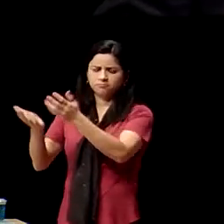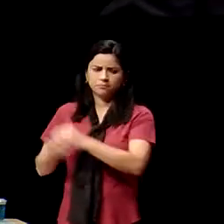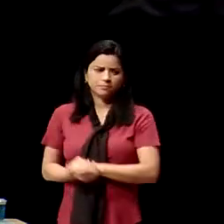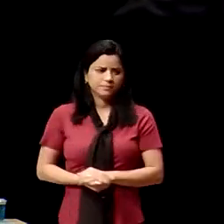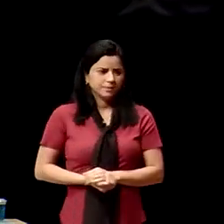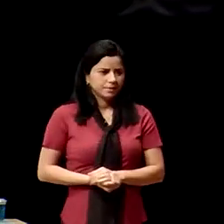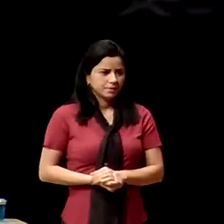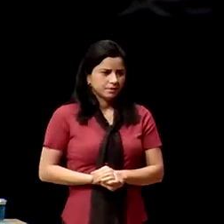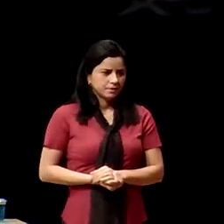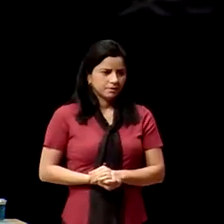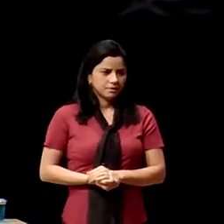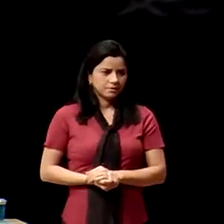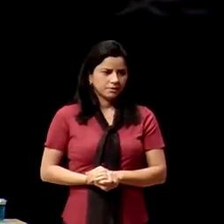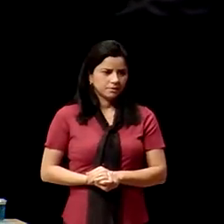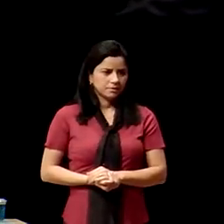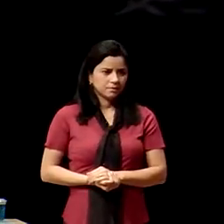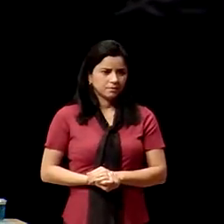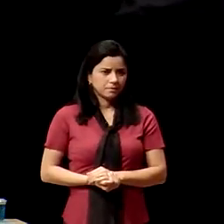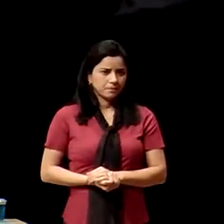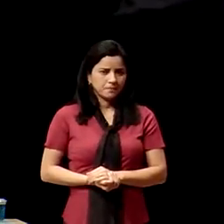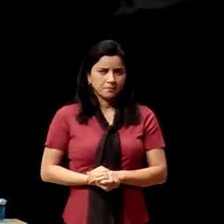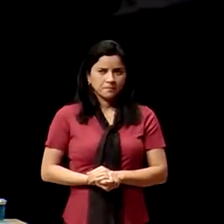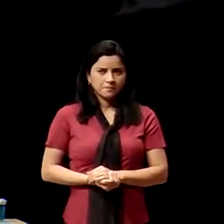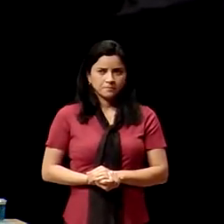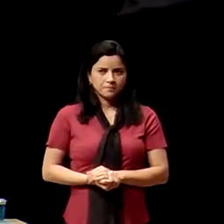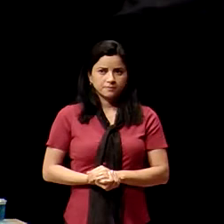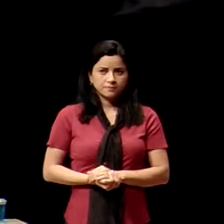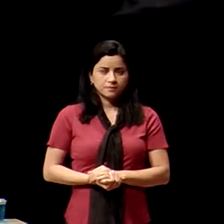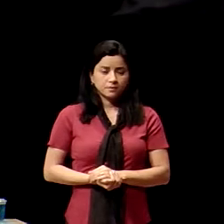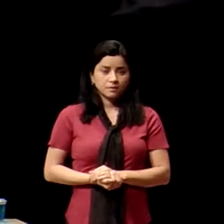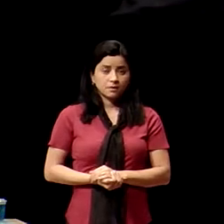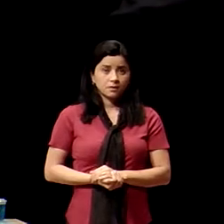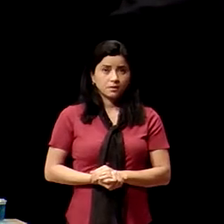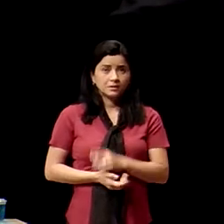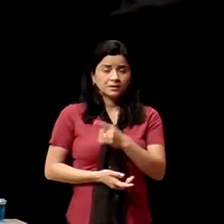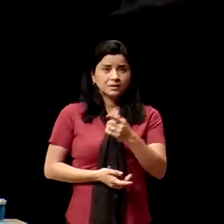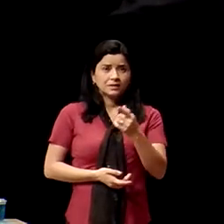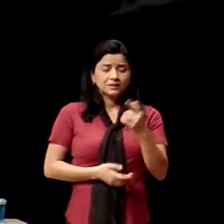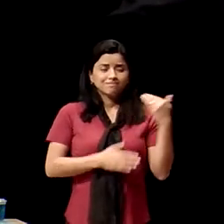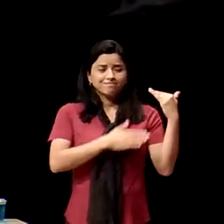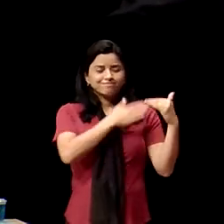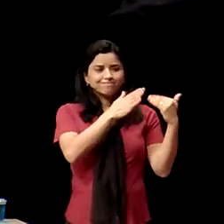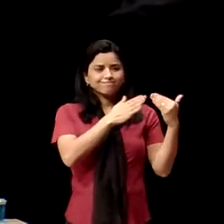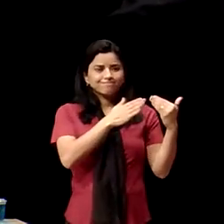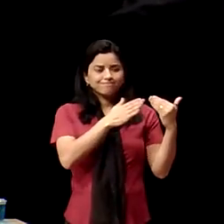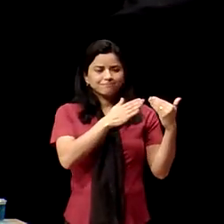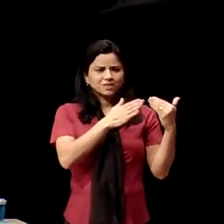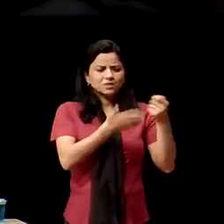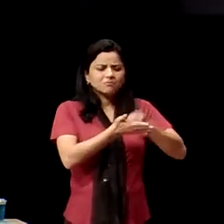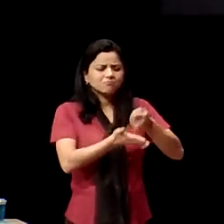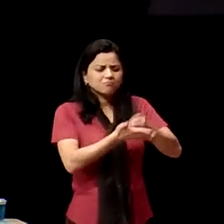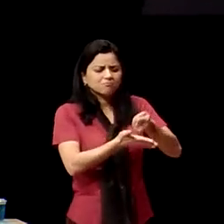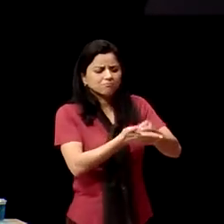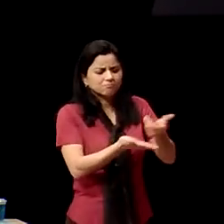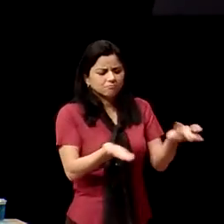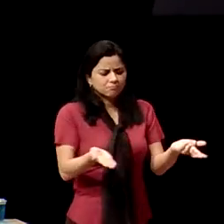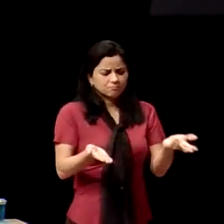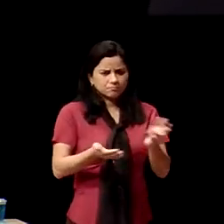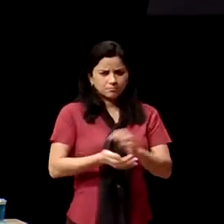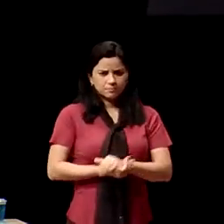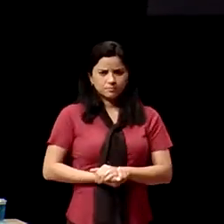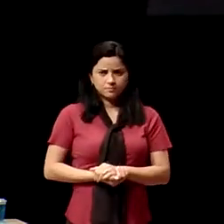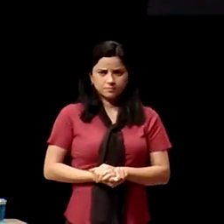And a legacy of self-determination. E um legado de autodeterminação. As